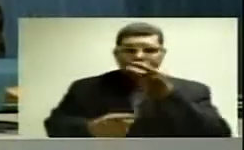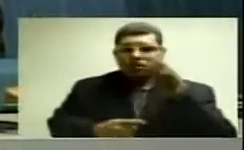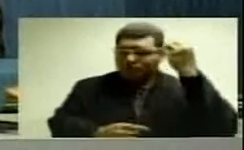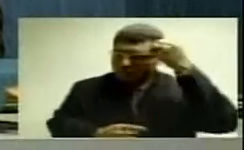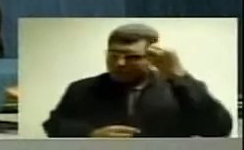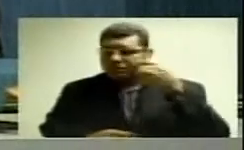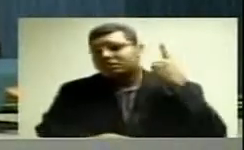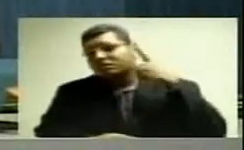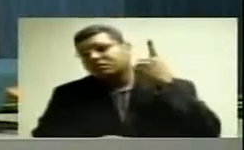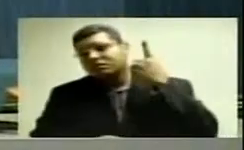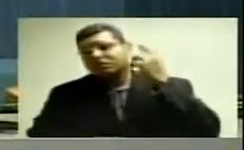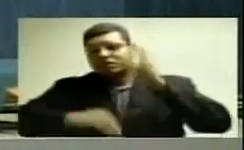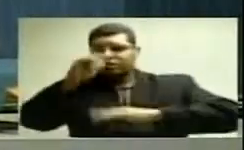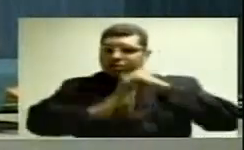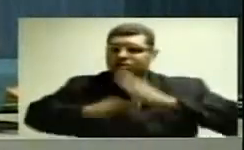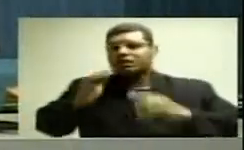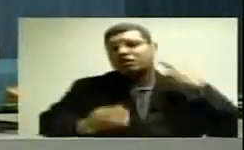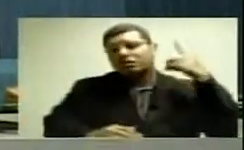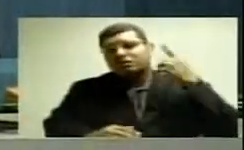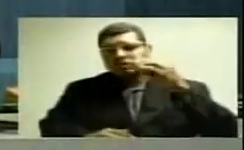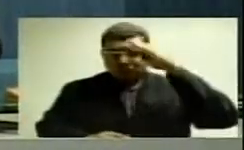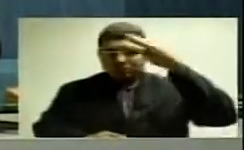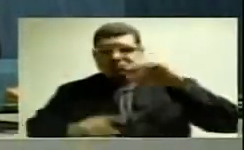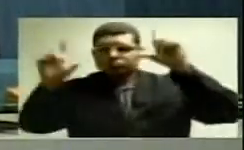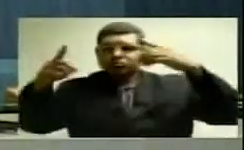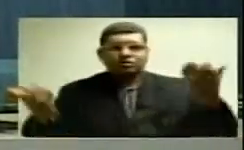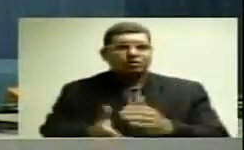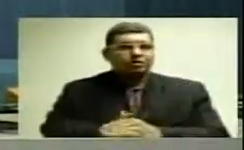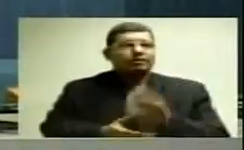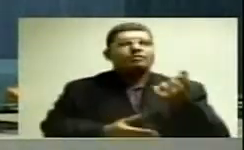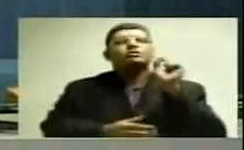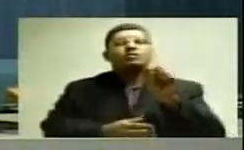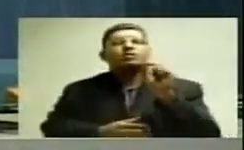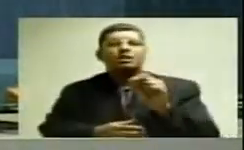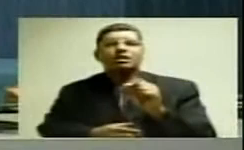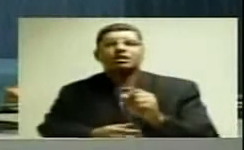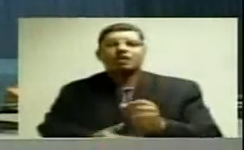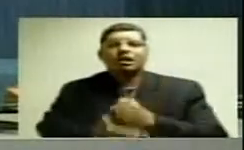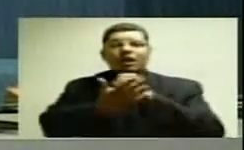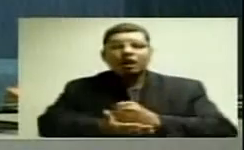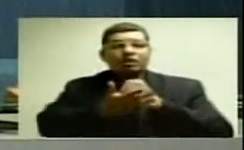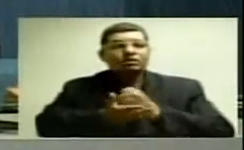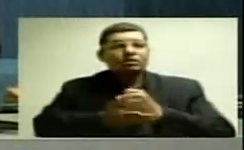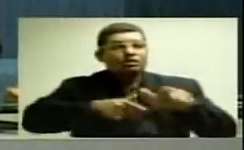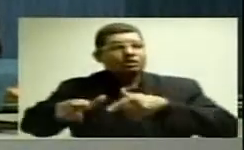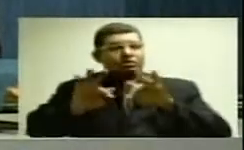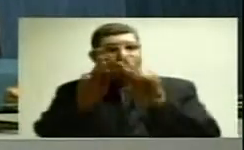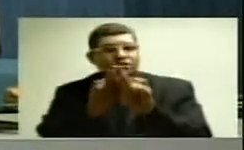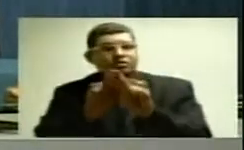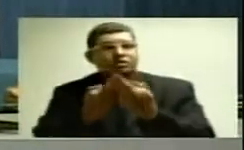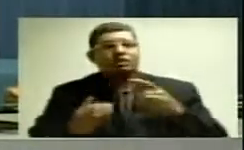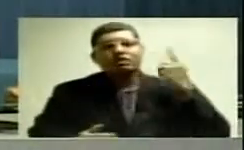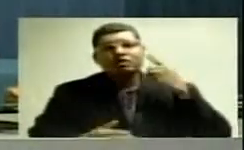falo isso com a experiência de um advogado militante, de quem sustentou a si e a sua família